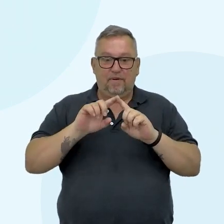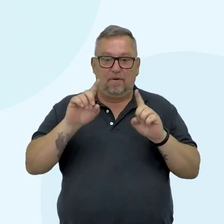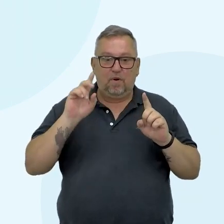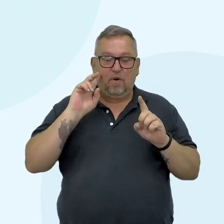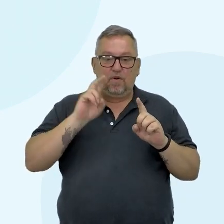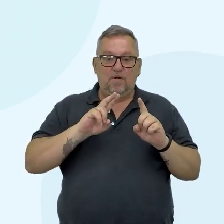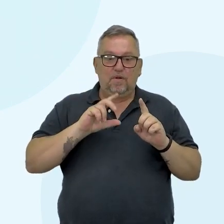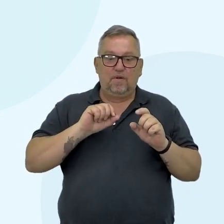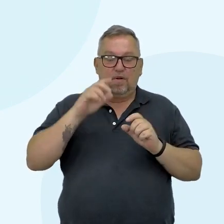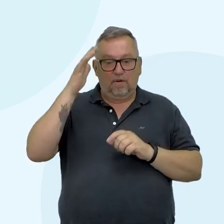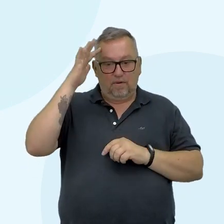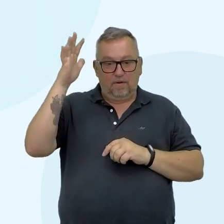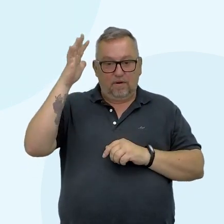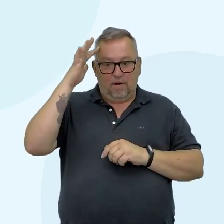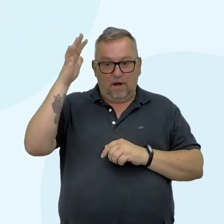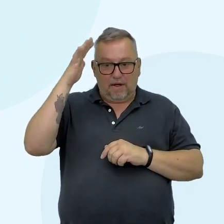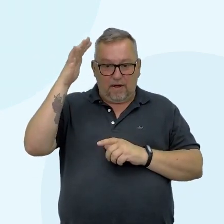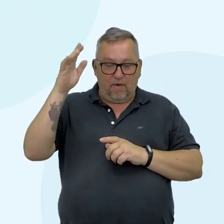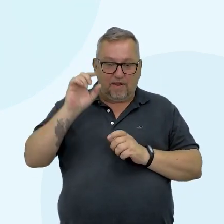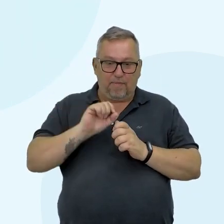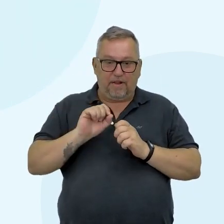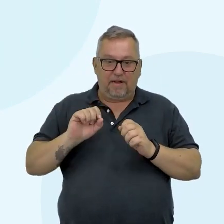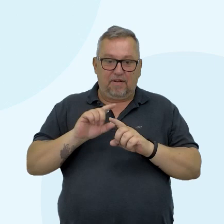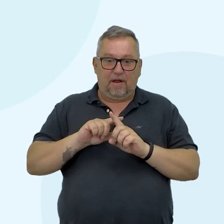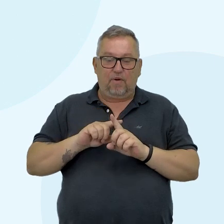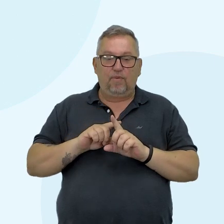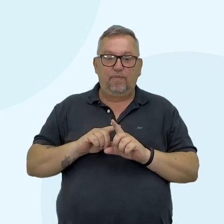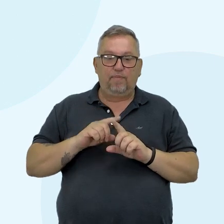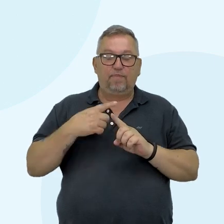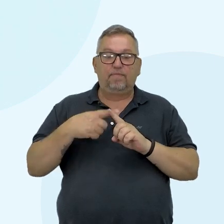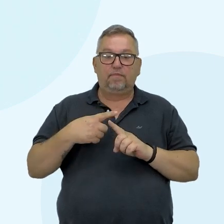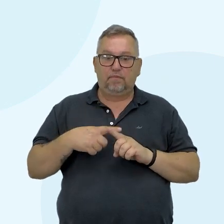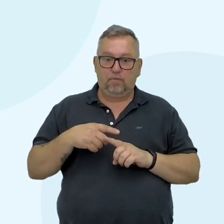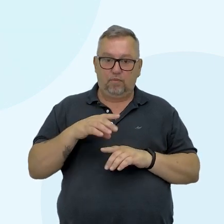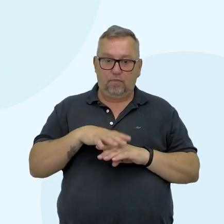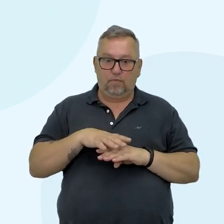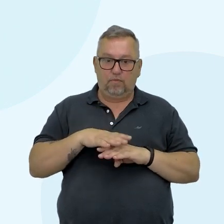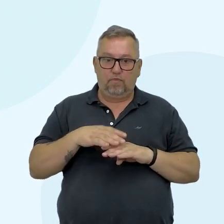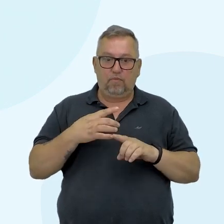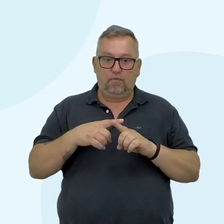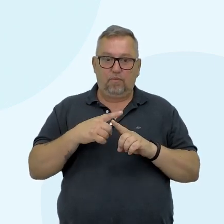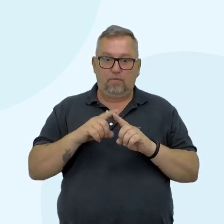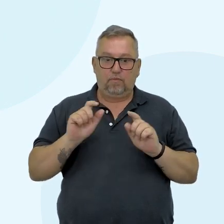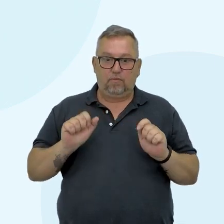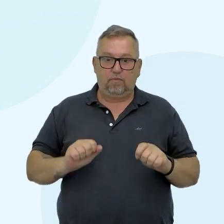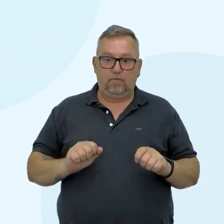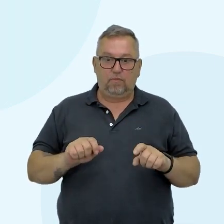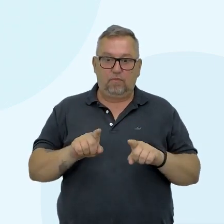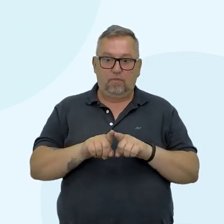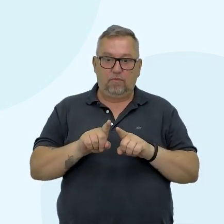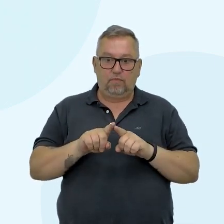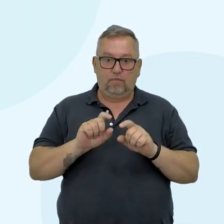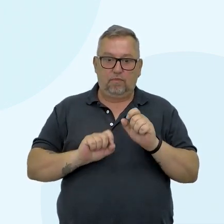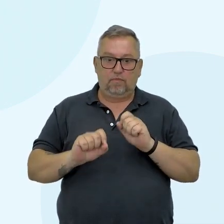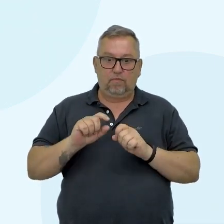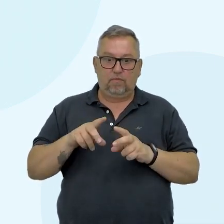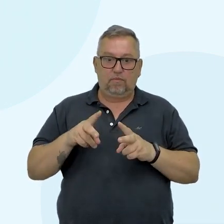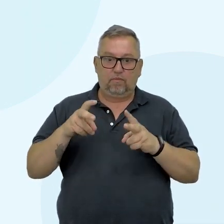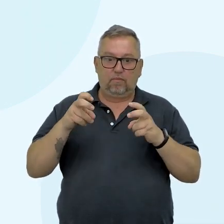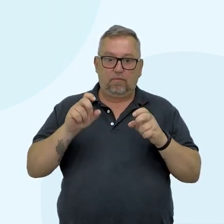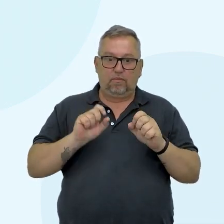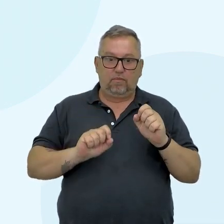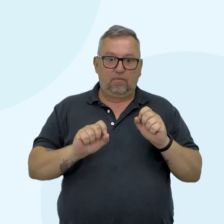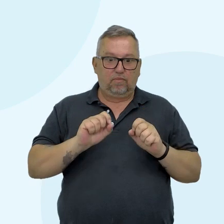de filósofo, né? Então essa ideia da matemática de poder